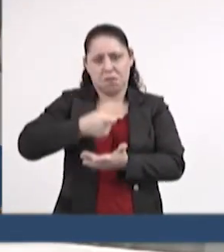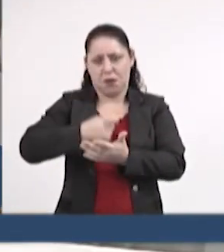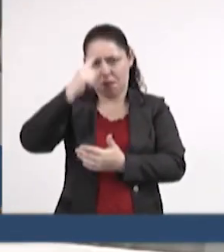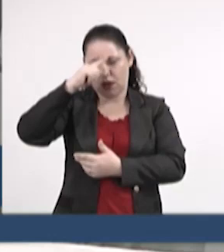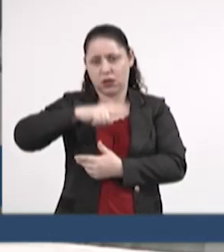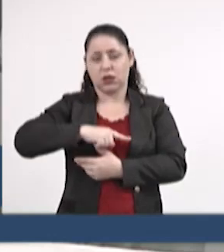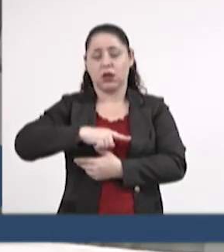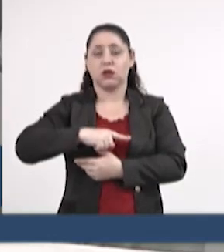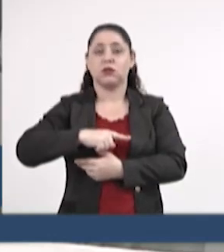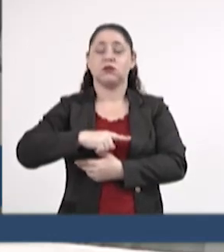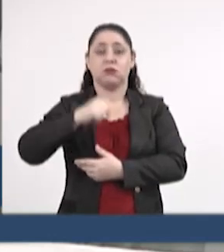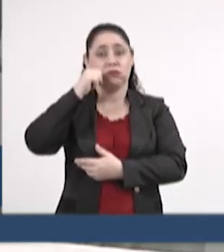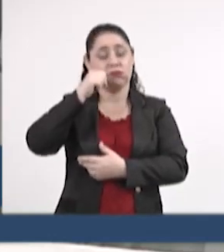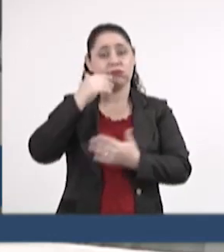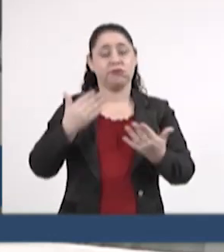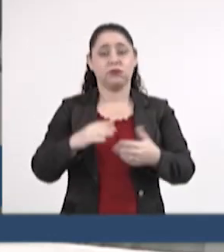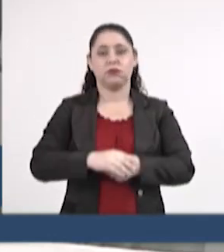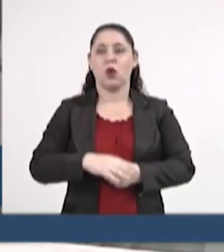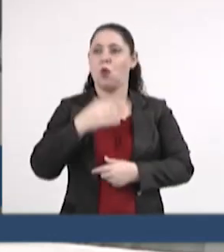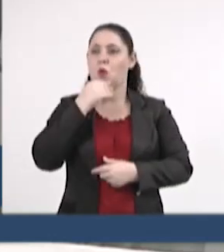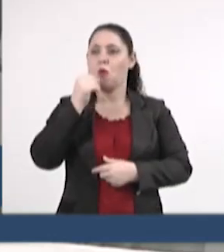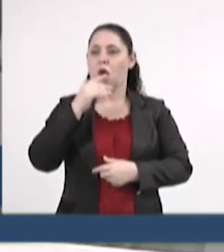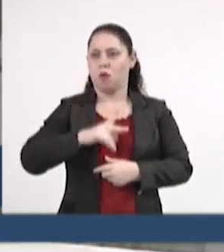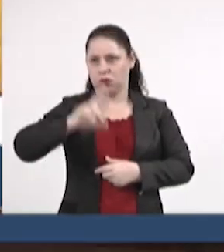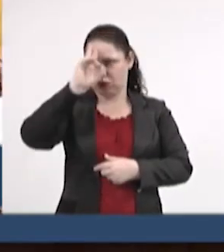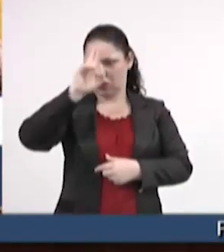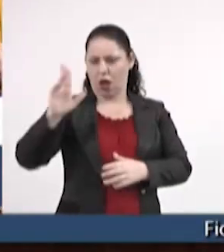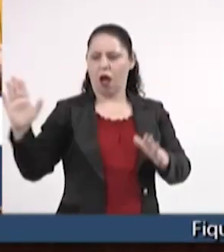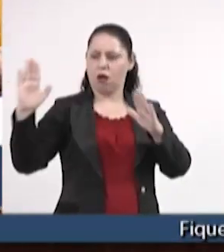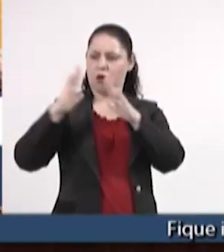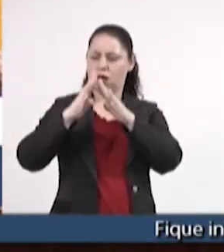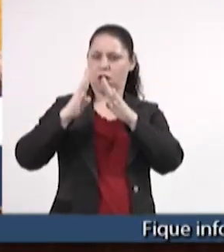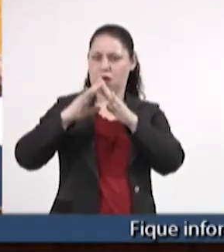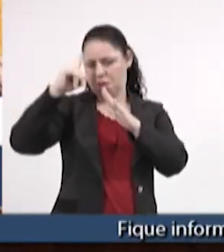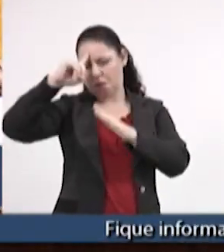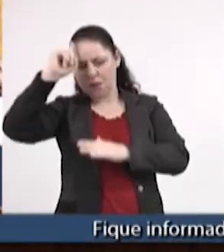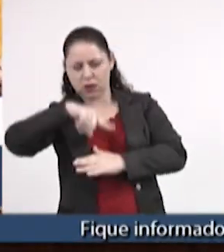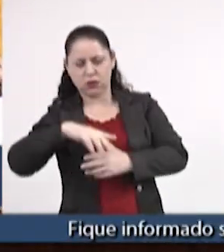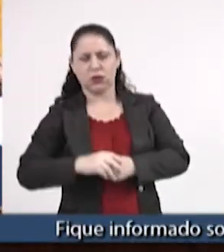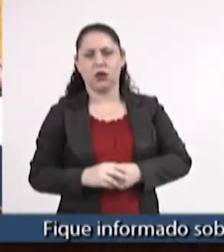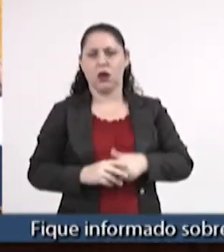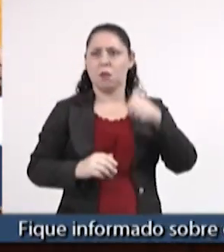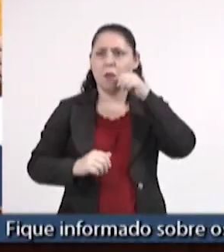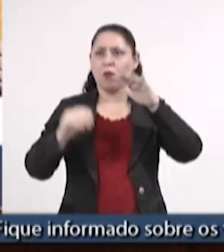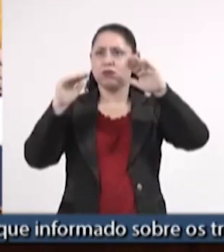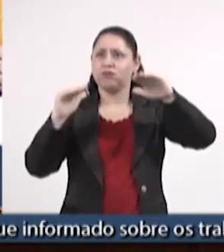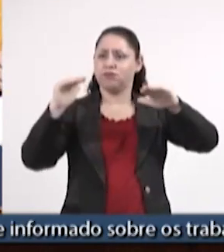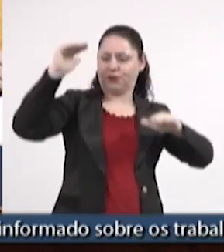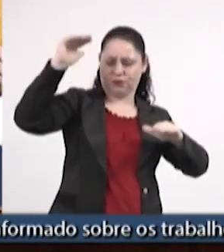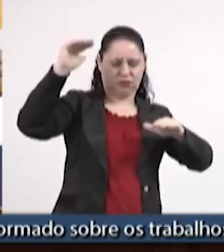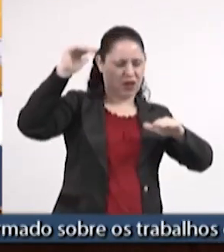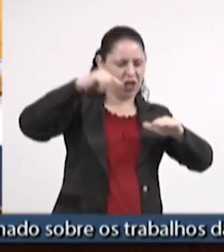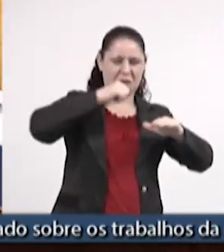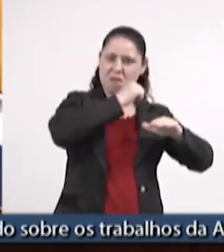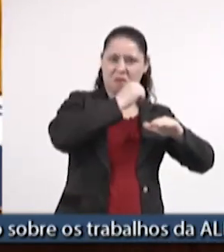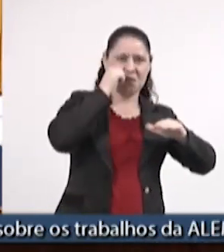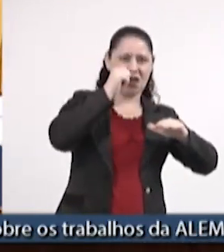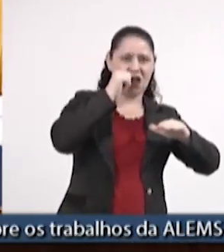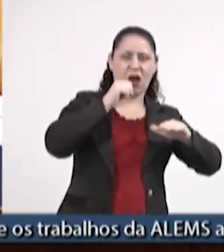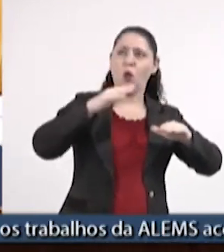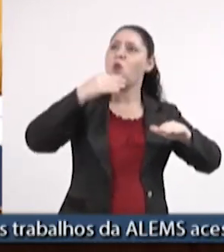reforçam a cultura machista, de que o homem é o chefe da casa, de que ele que manda, de que a mulher é inferior. E